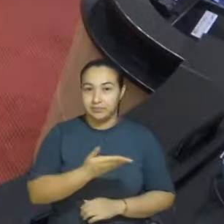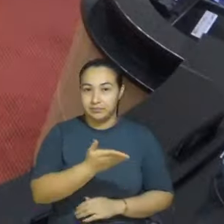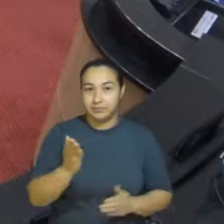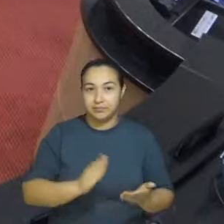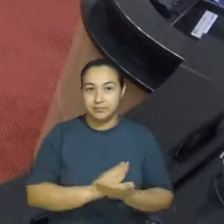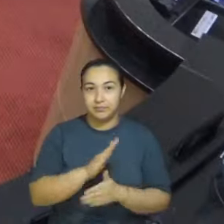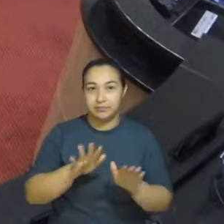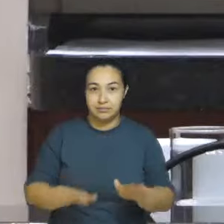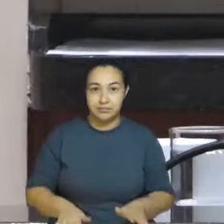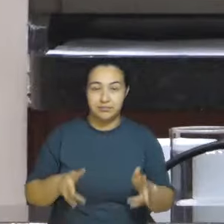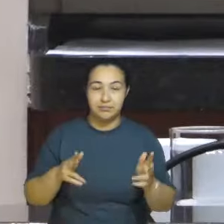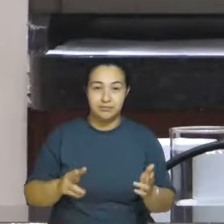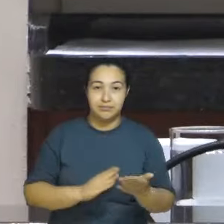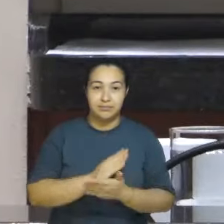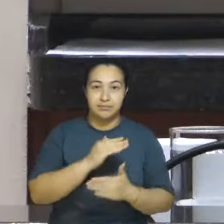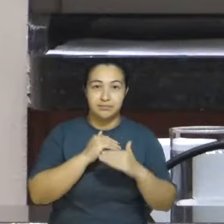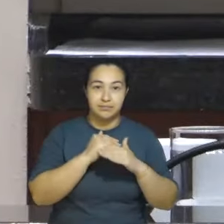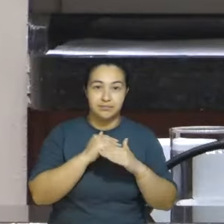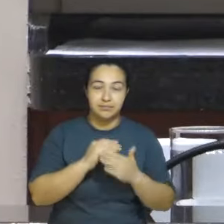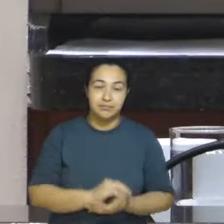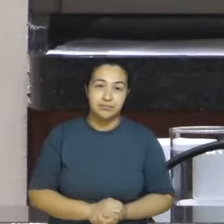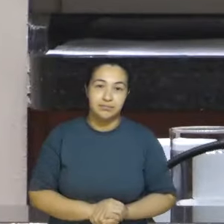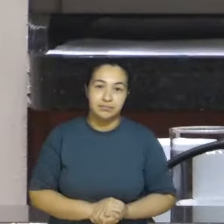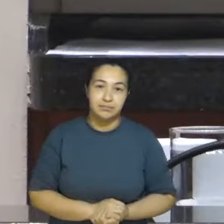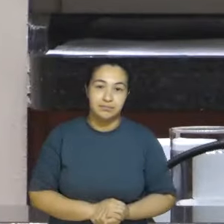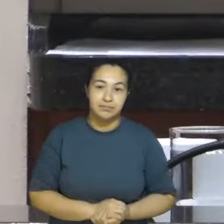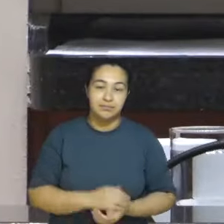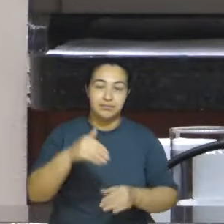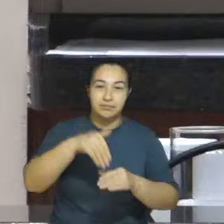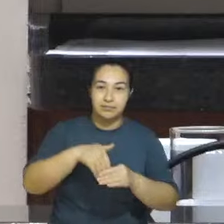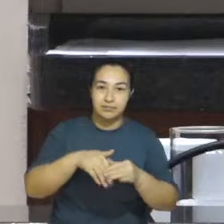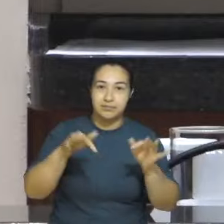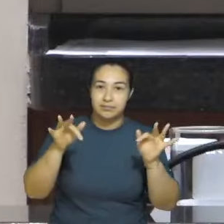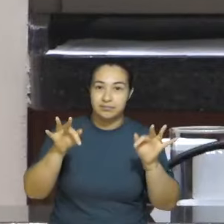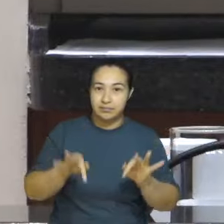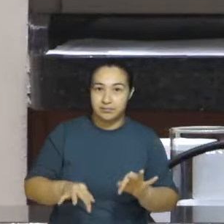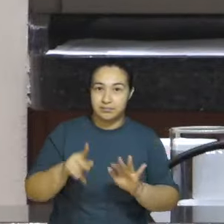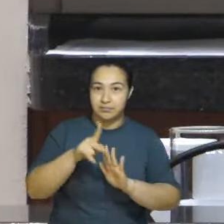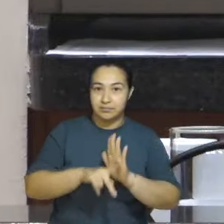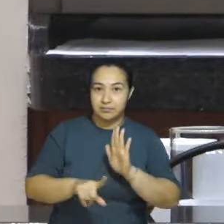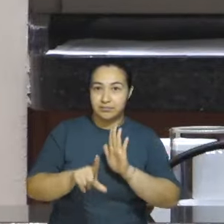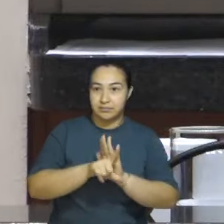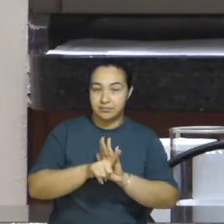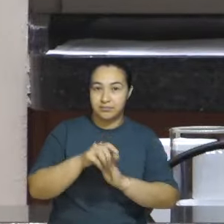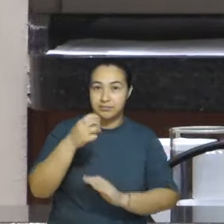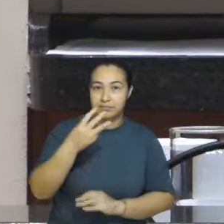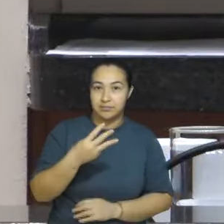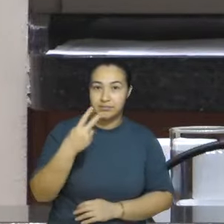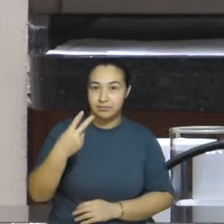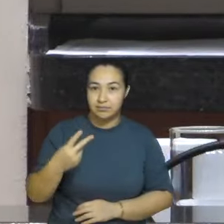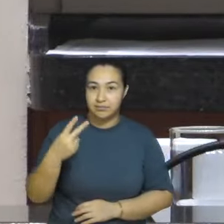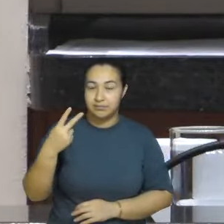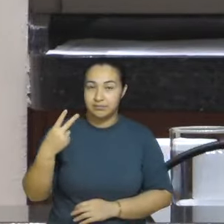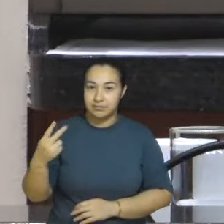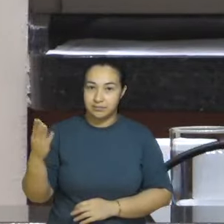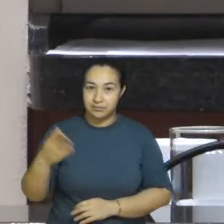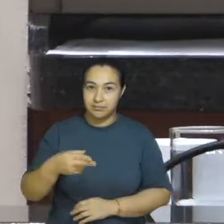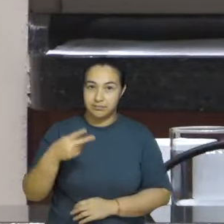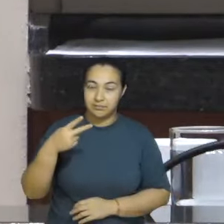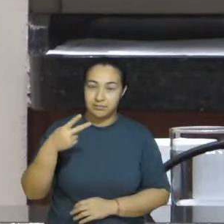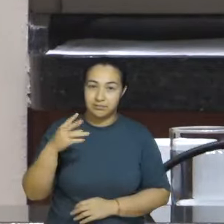se encontram. Aprovado por unanimidade. Votação da redação final do projeto de lei 320/2024, autoria